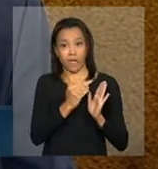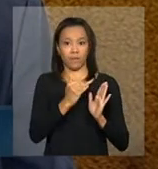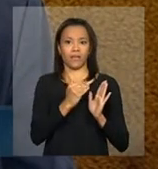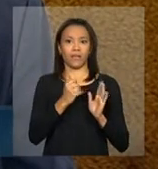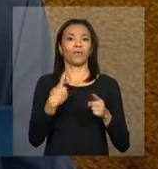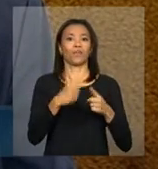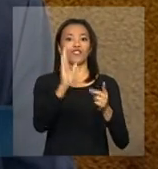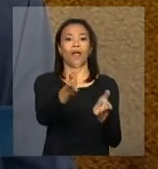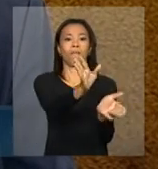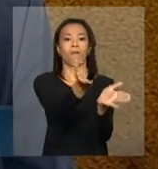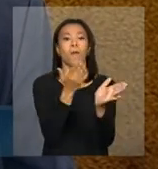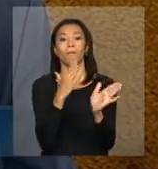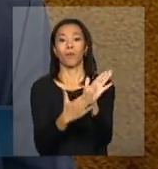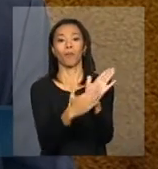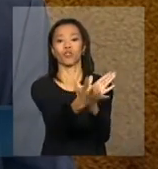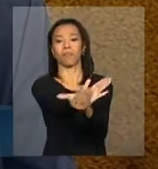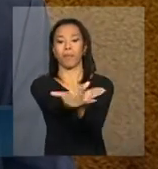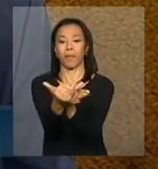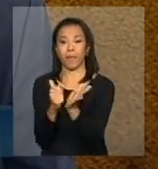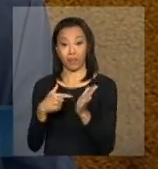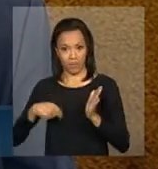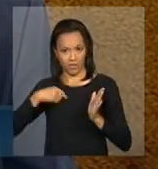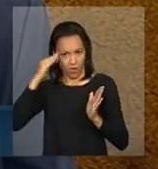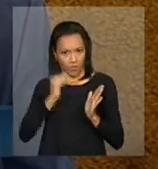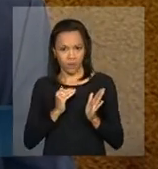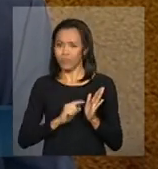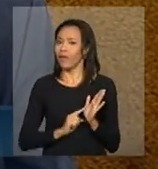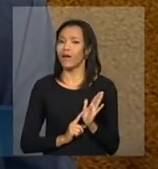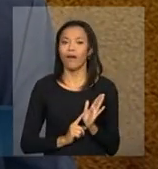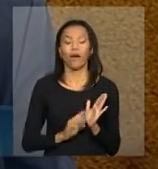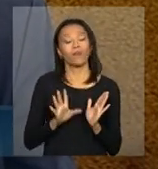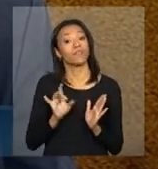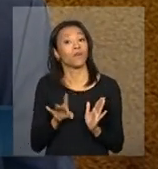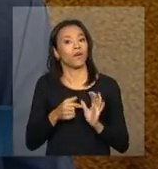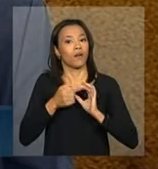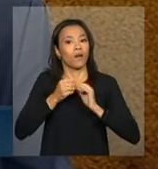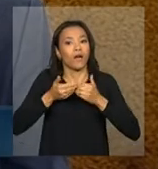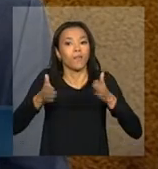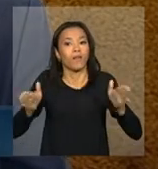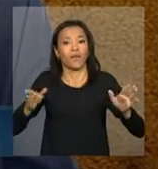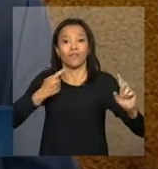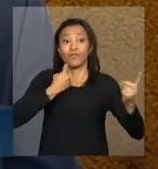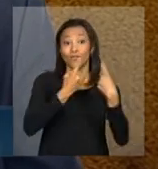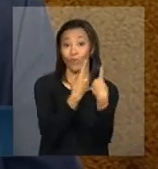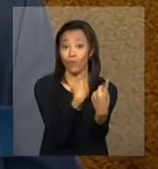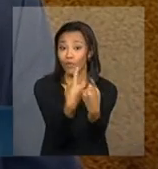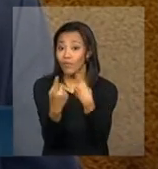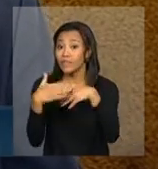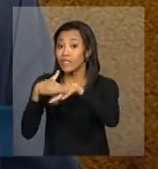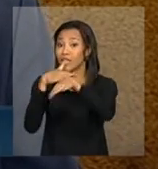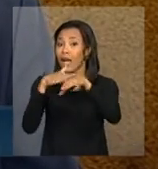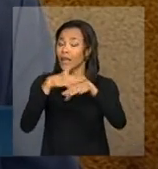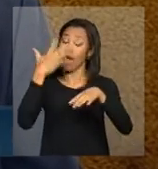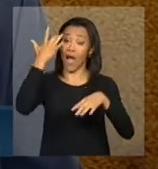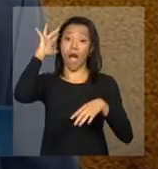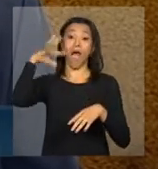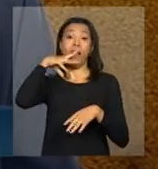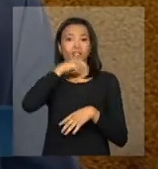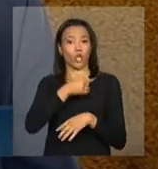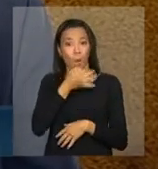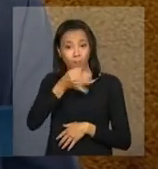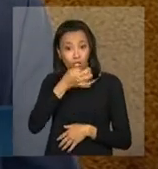foram propostas. Mas a gente está estabelecendo um espaço de diálogo, onde a gente imagina que a opinião dos ministérios,